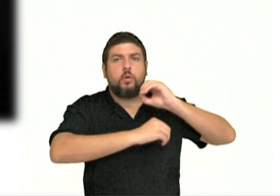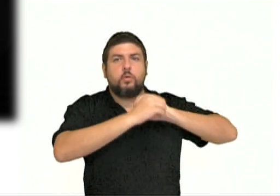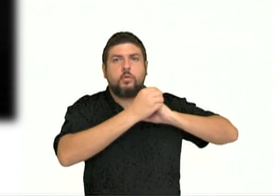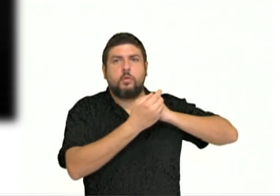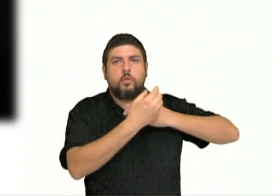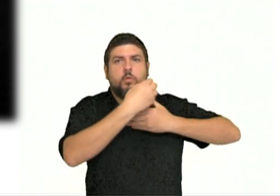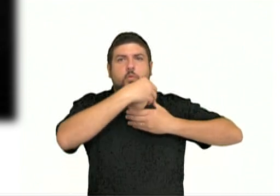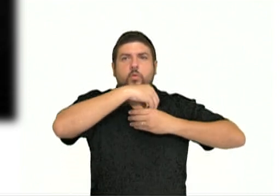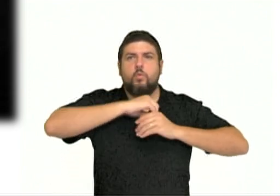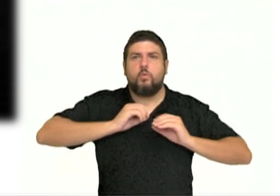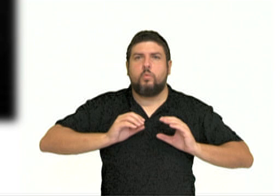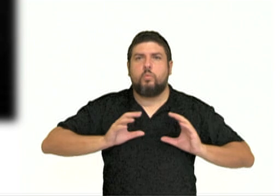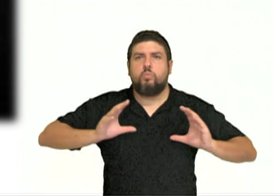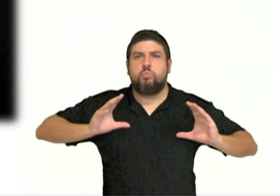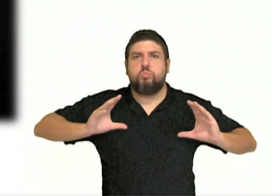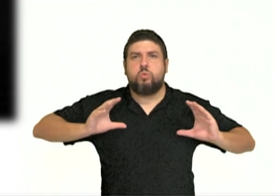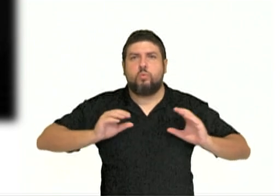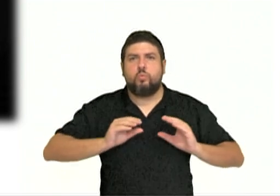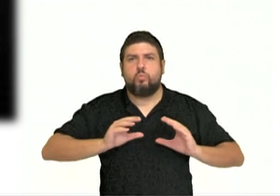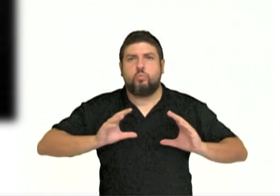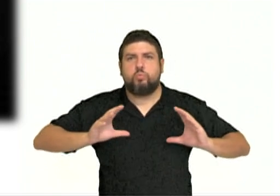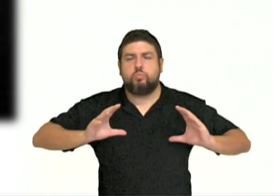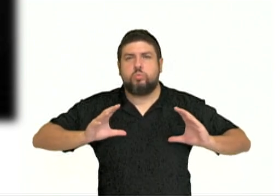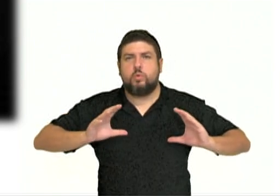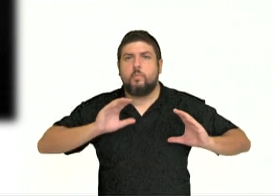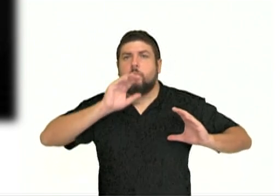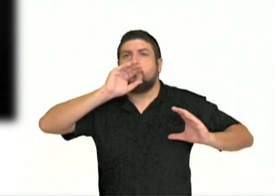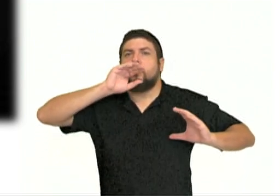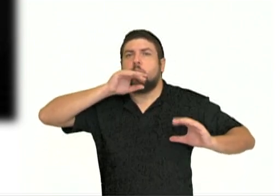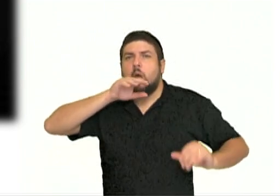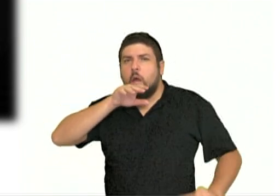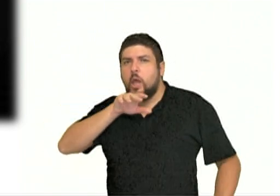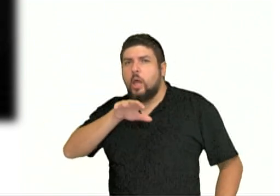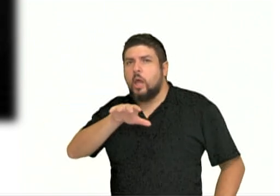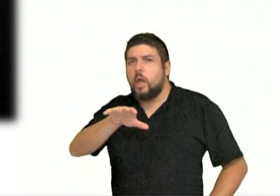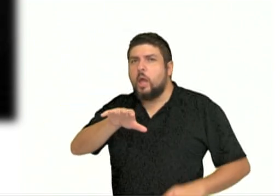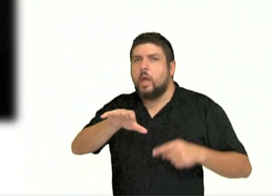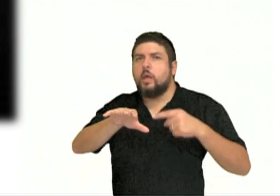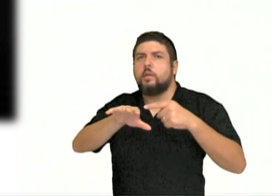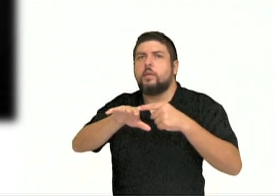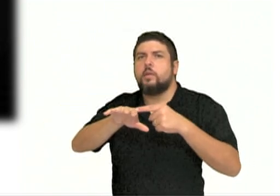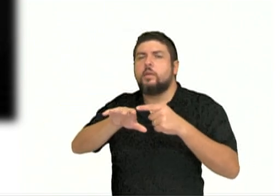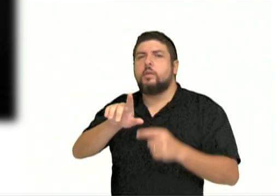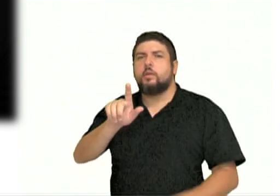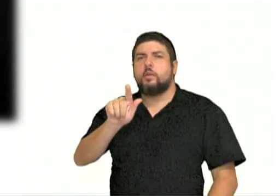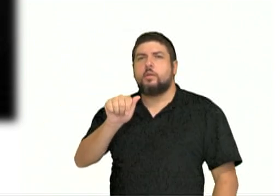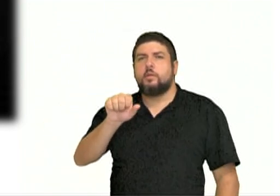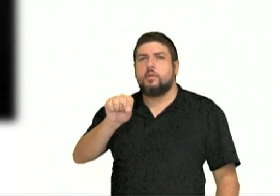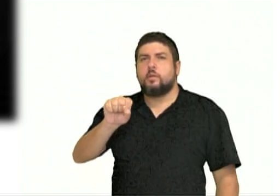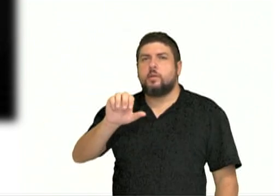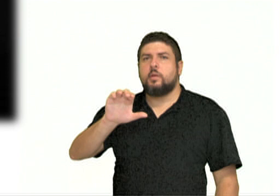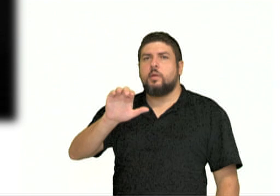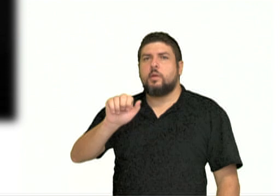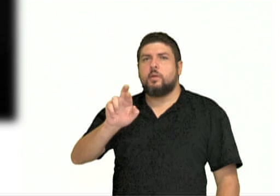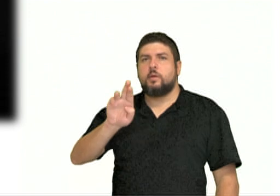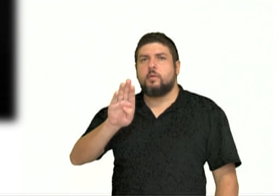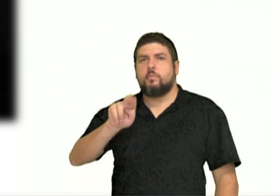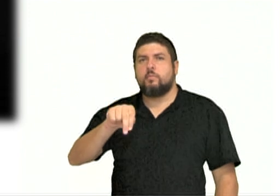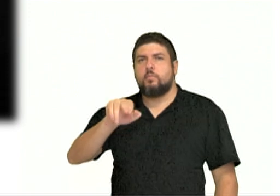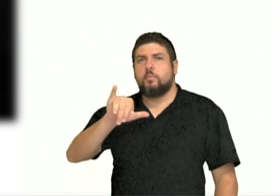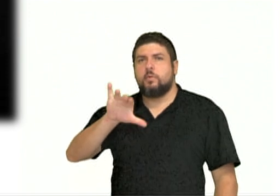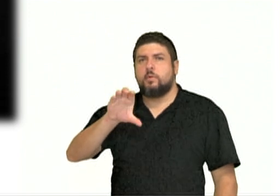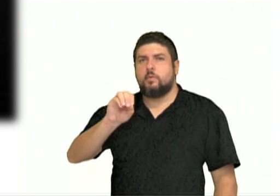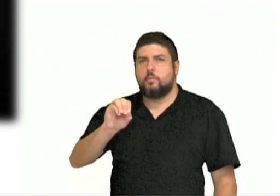para os seus pulmões. Quando você expira, você está liberando esse gás carbônico de dentro